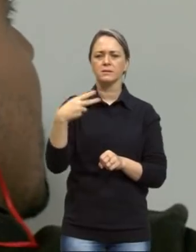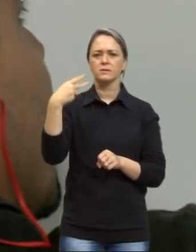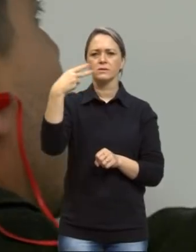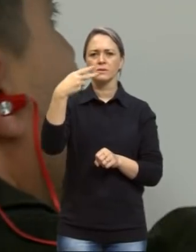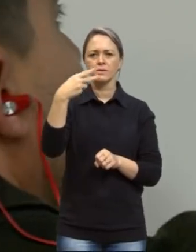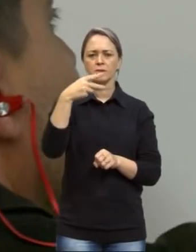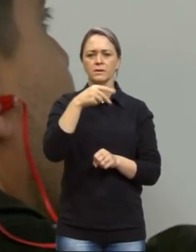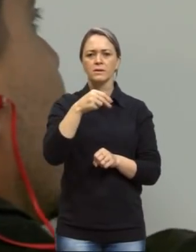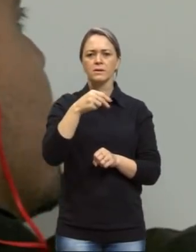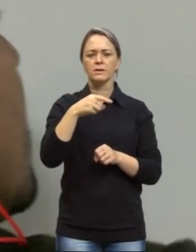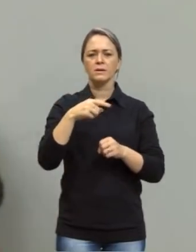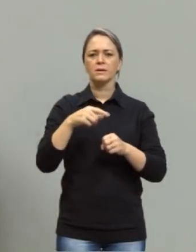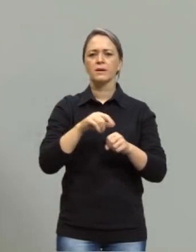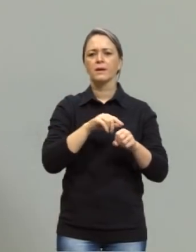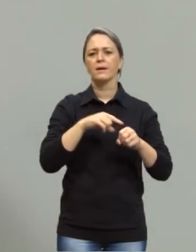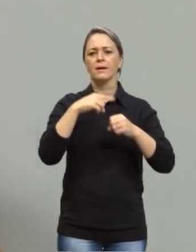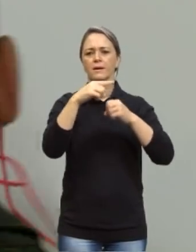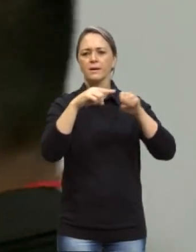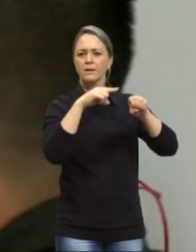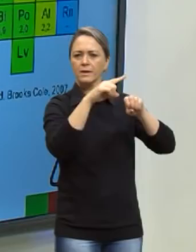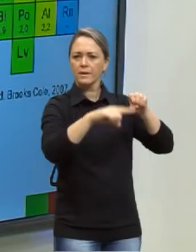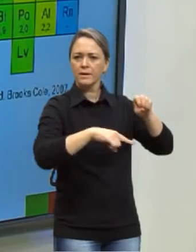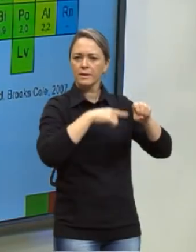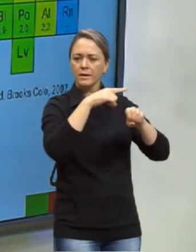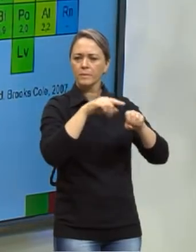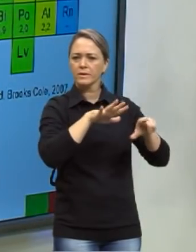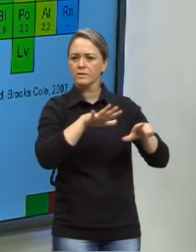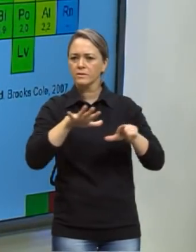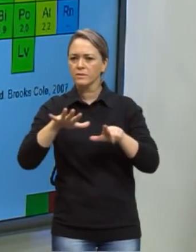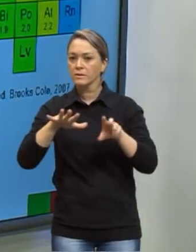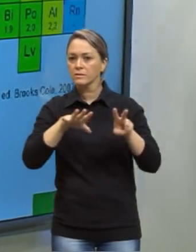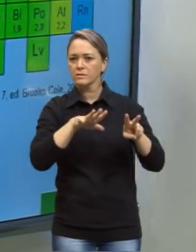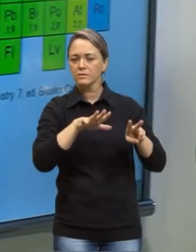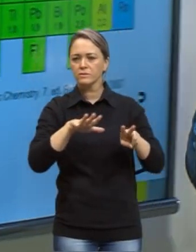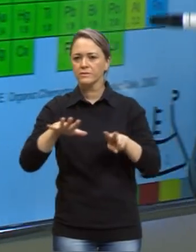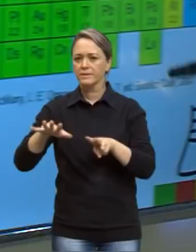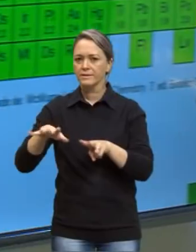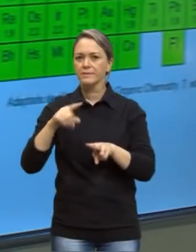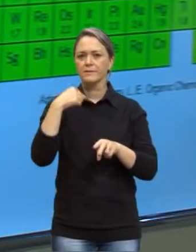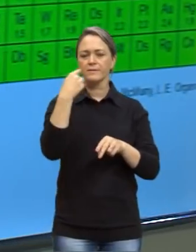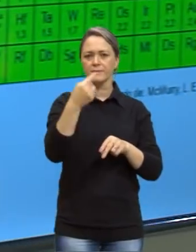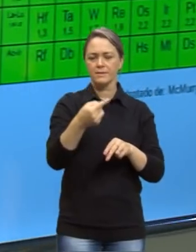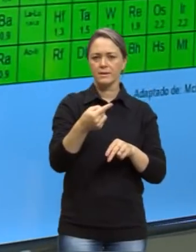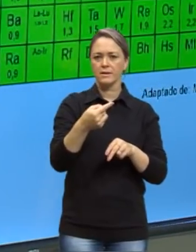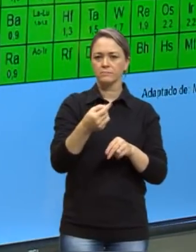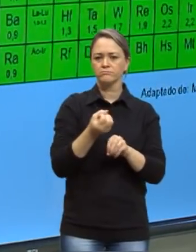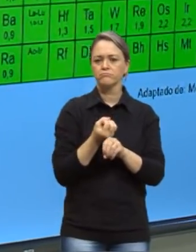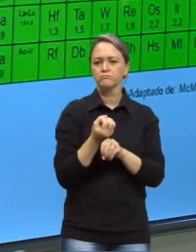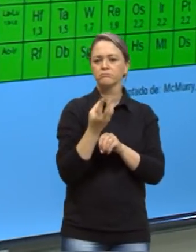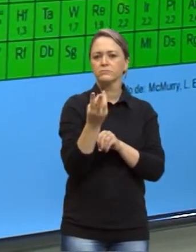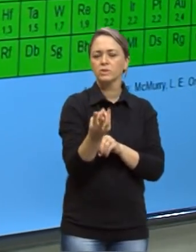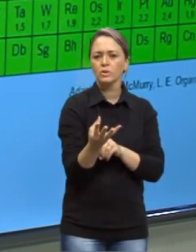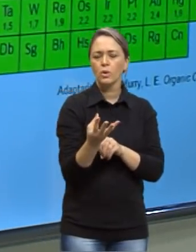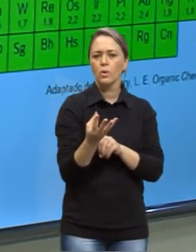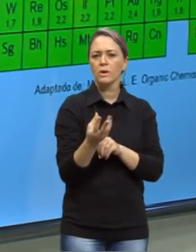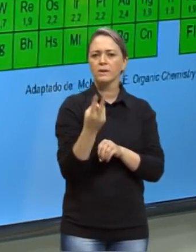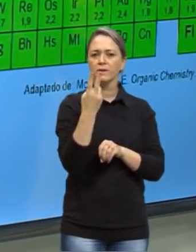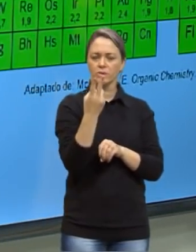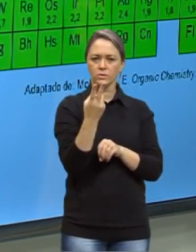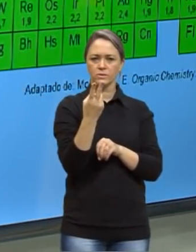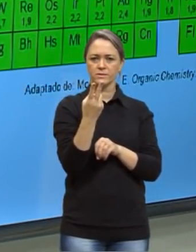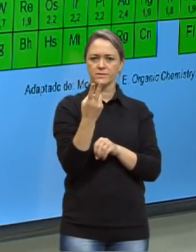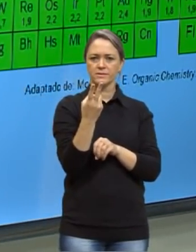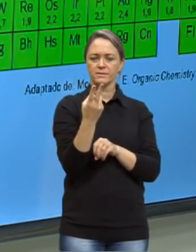aqui tá a camada de valência dele ele tem a tendência de eduardo dois elétrons mas como é que a gente